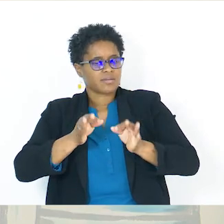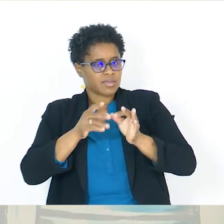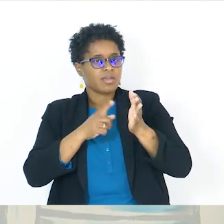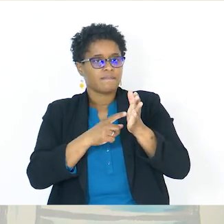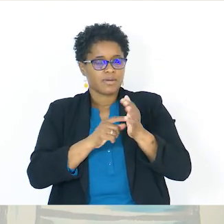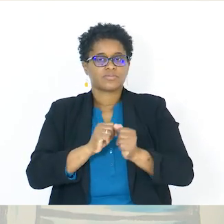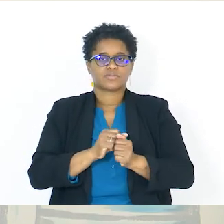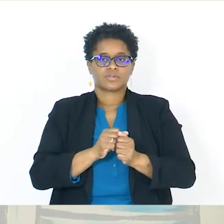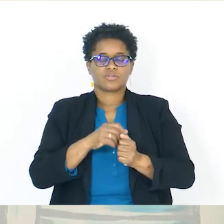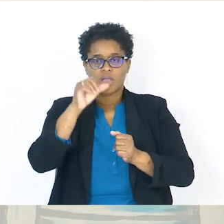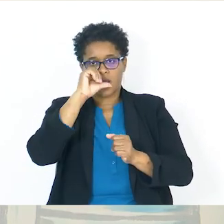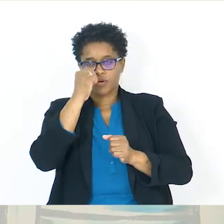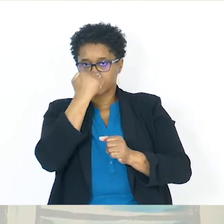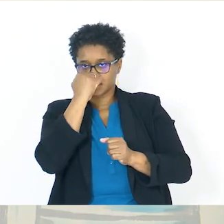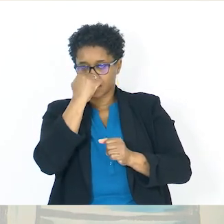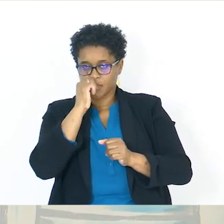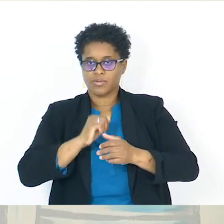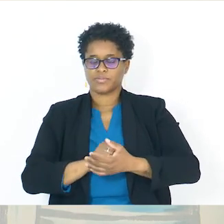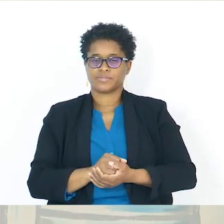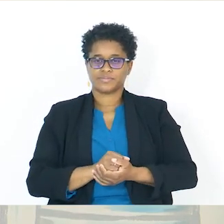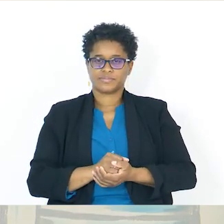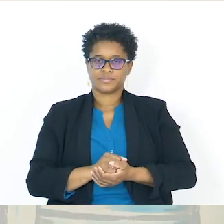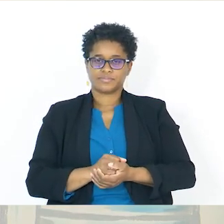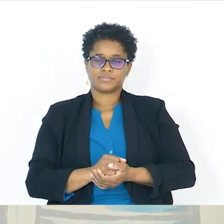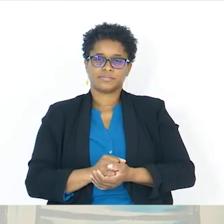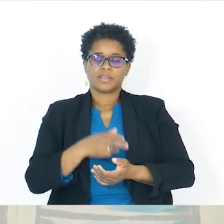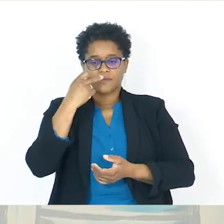lavarem sempre as mãos com água e